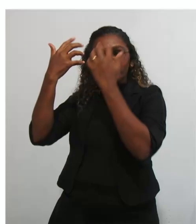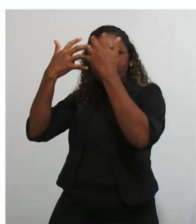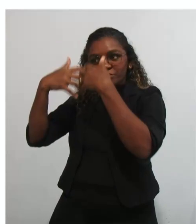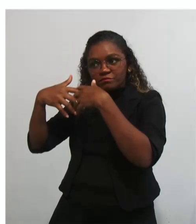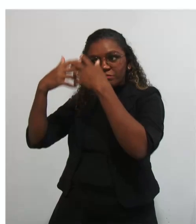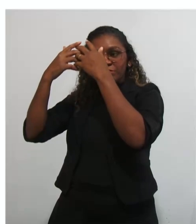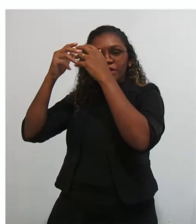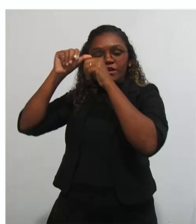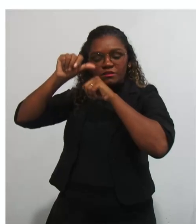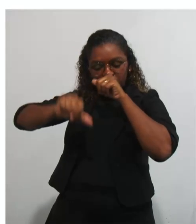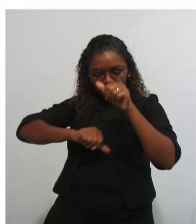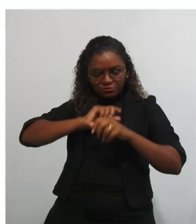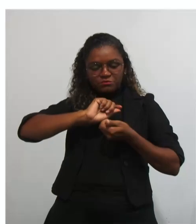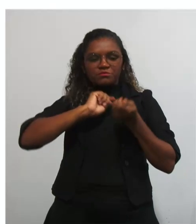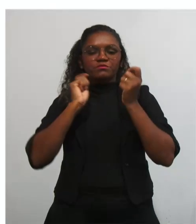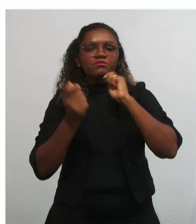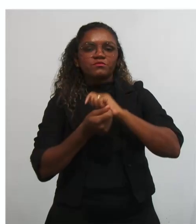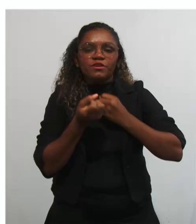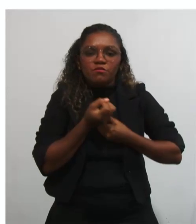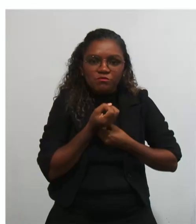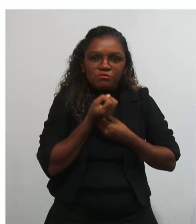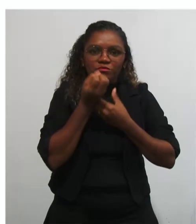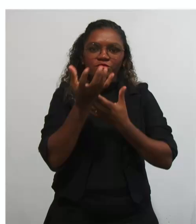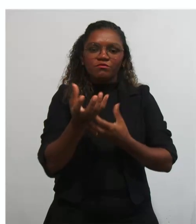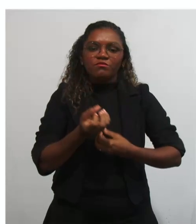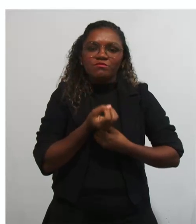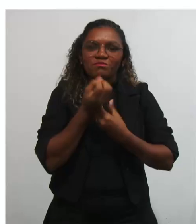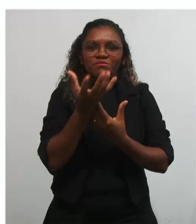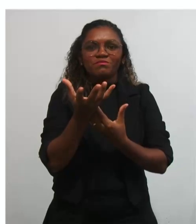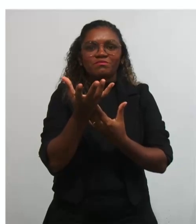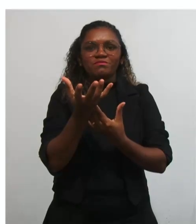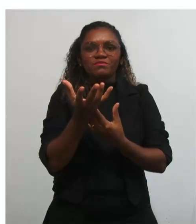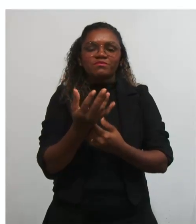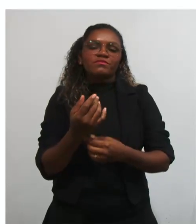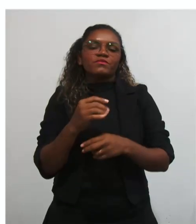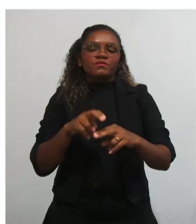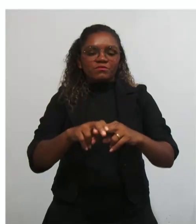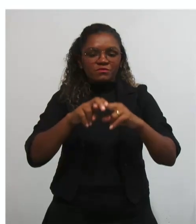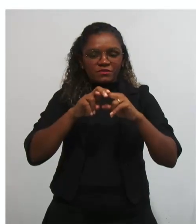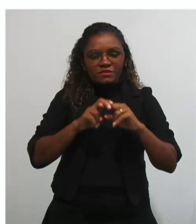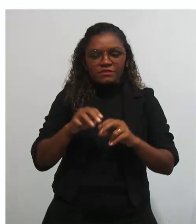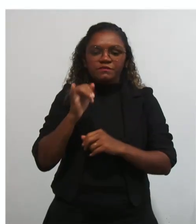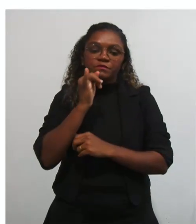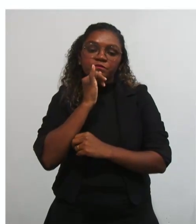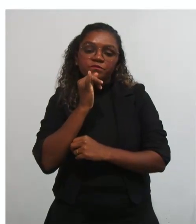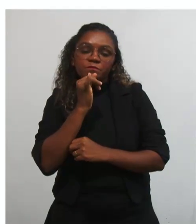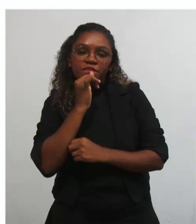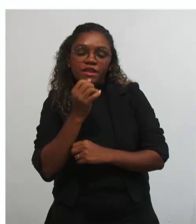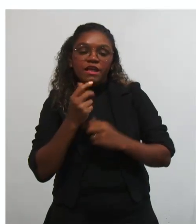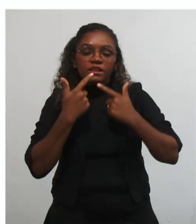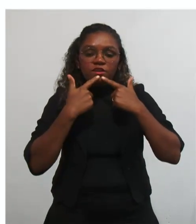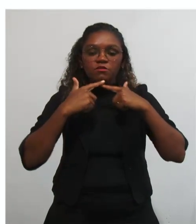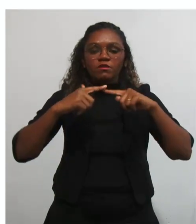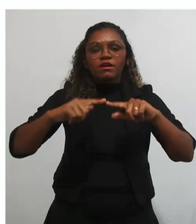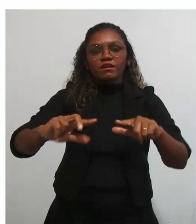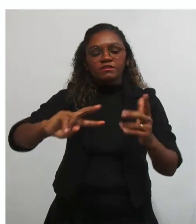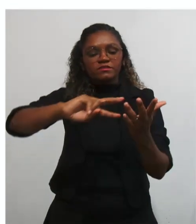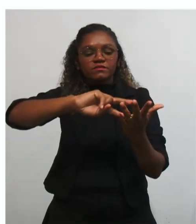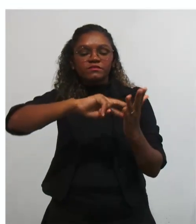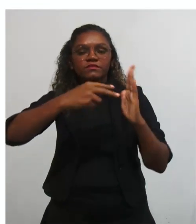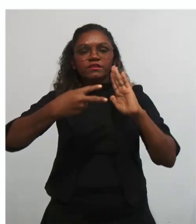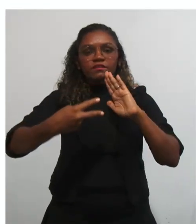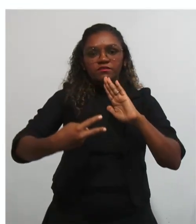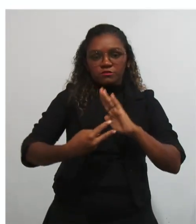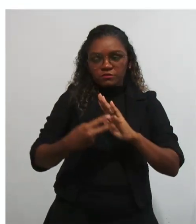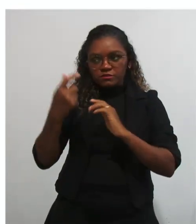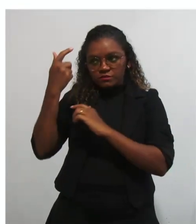outro modo, não sabe se expressar decorre de não saber pensar, uma vez que a linguagem traduz que se constrói